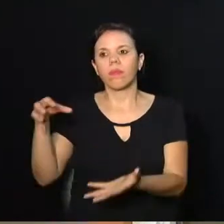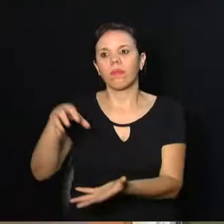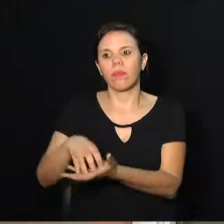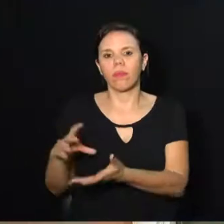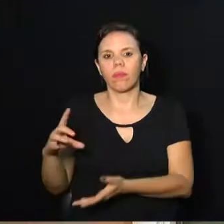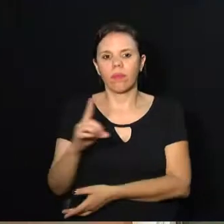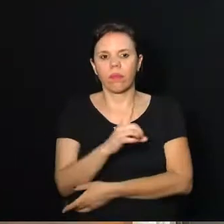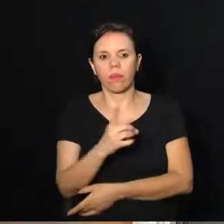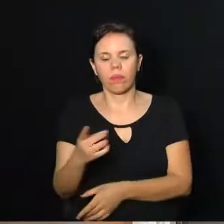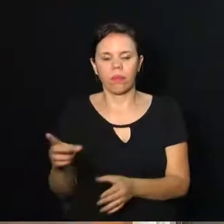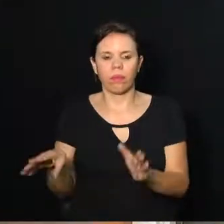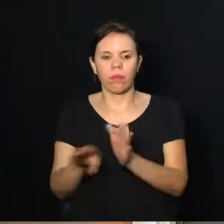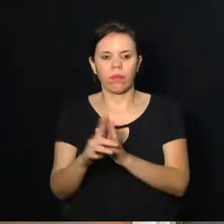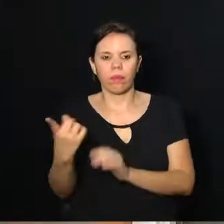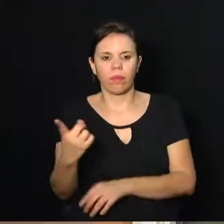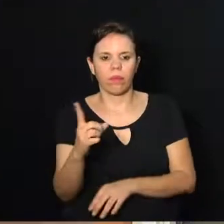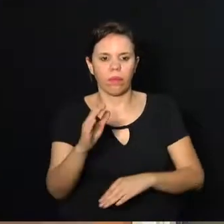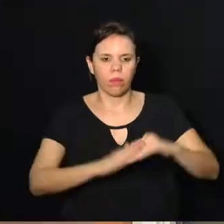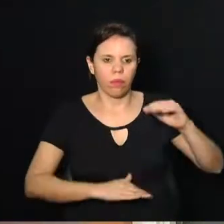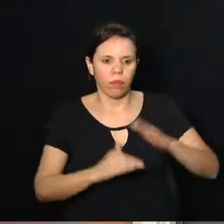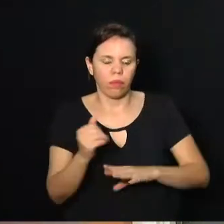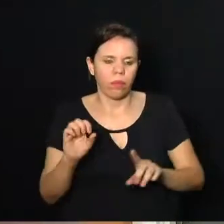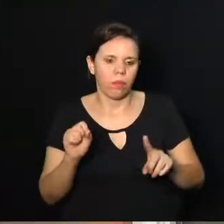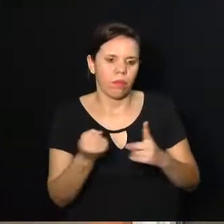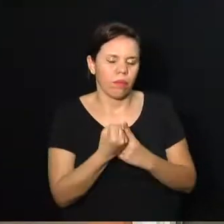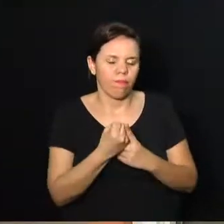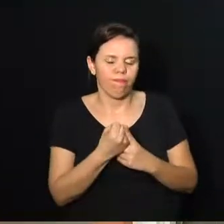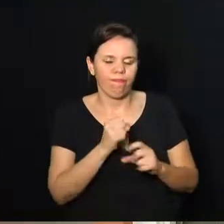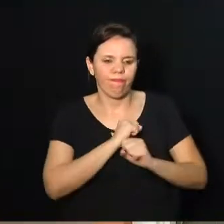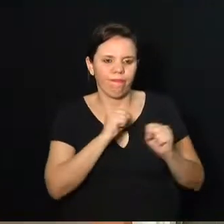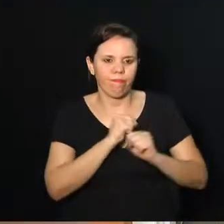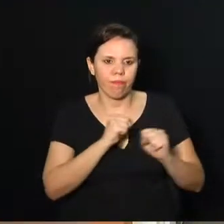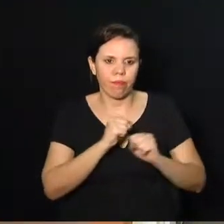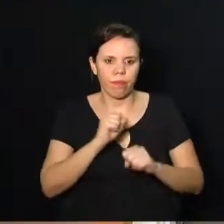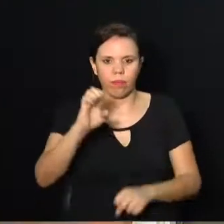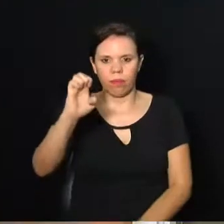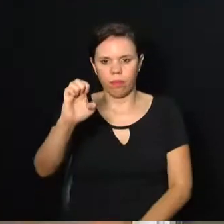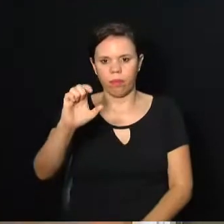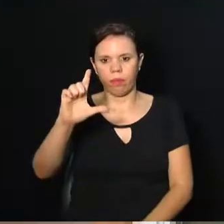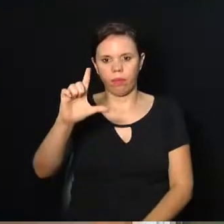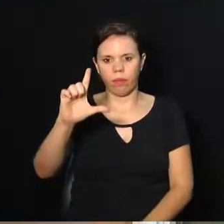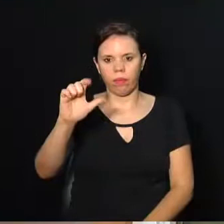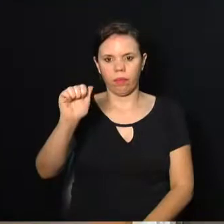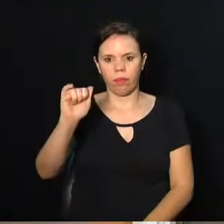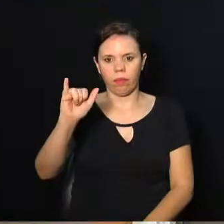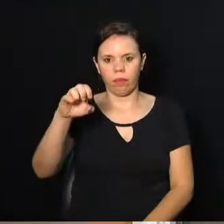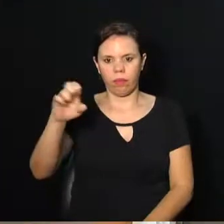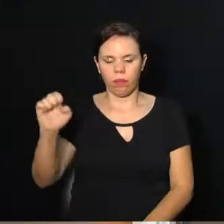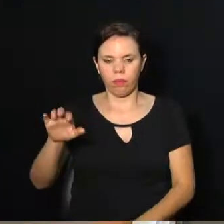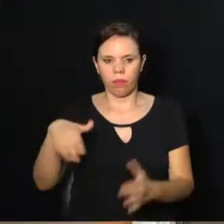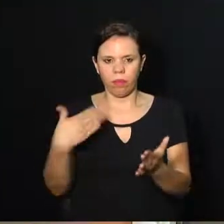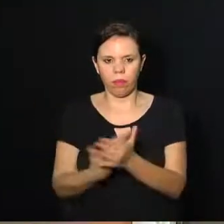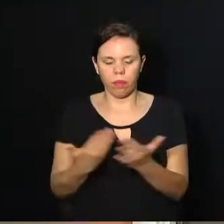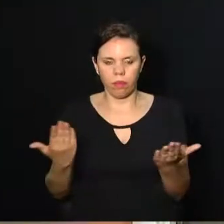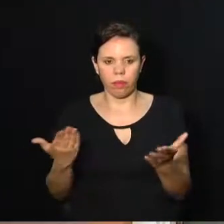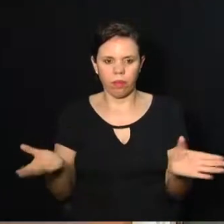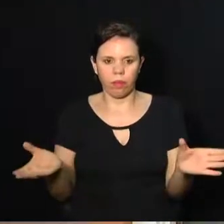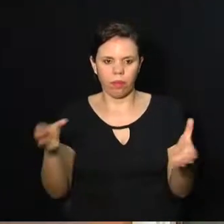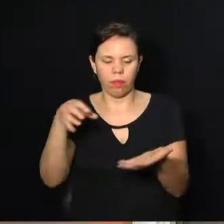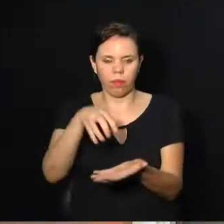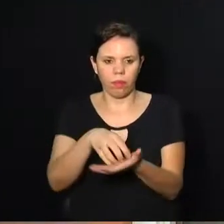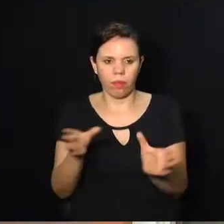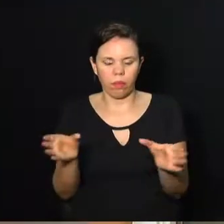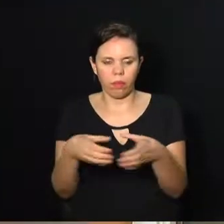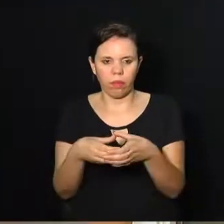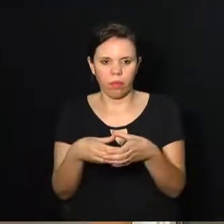que eu tenho assim paixão por ela, que é a Elaine. Ela está lá até hoje, uma pessoa fantástica, toda a equipe, né? A